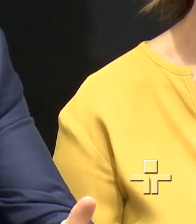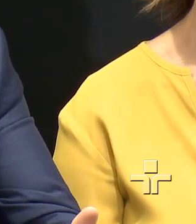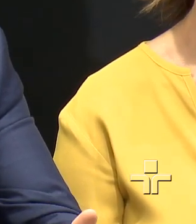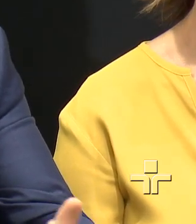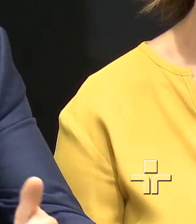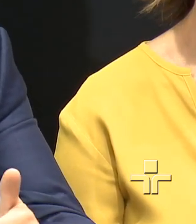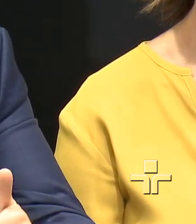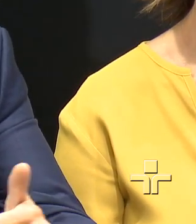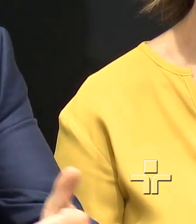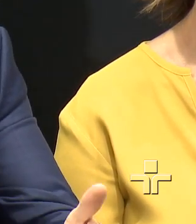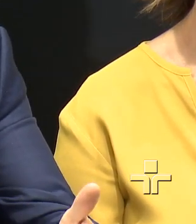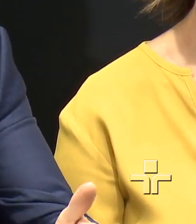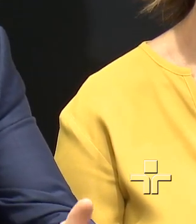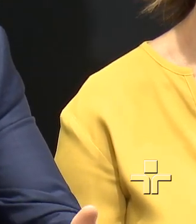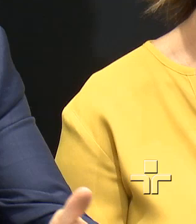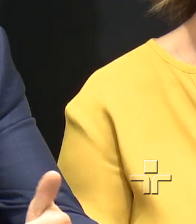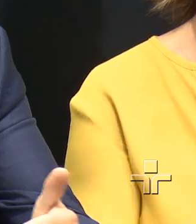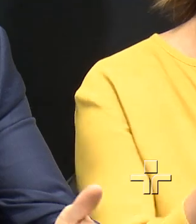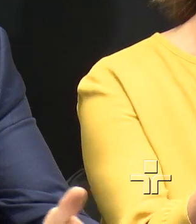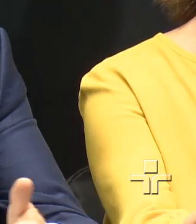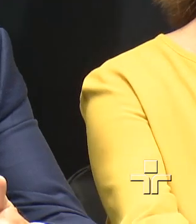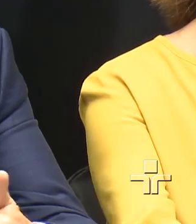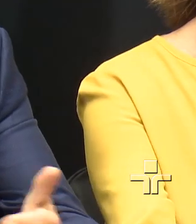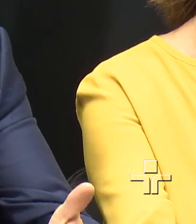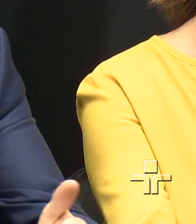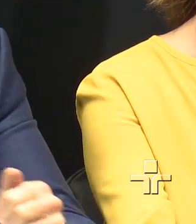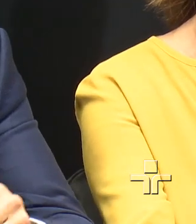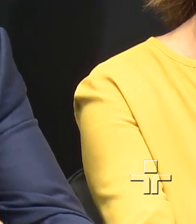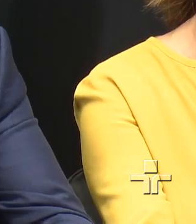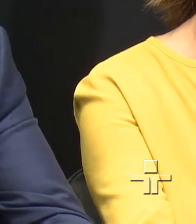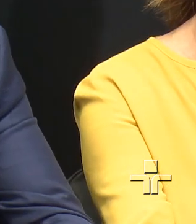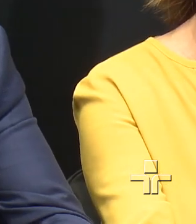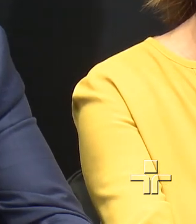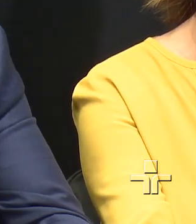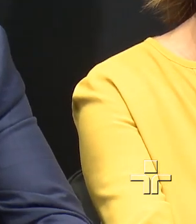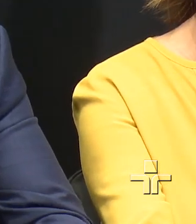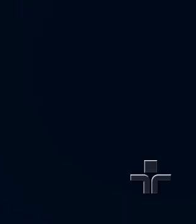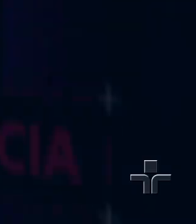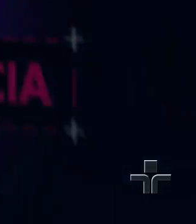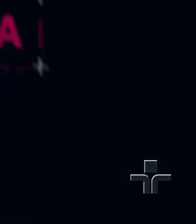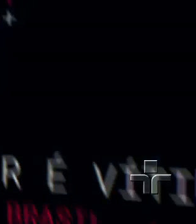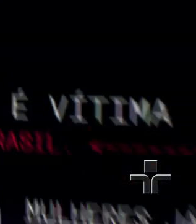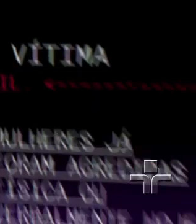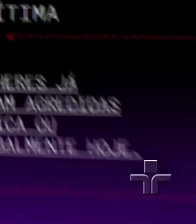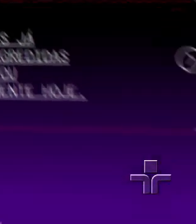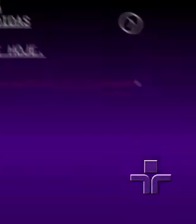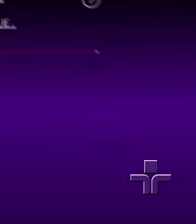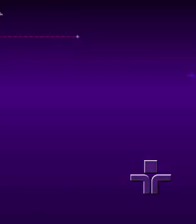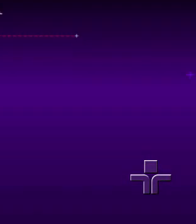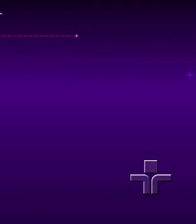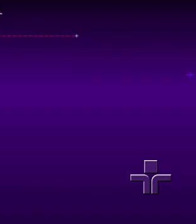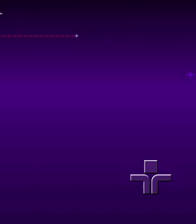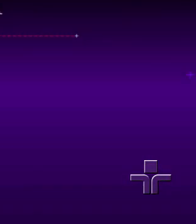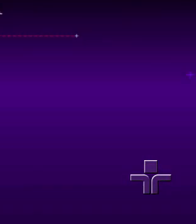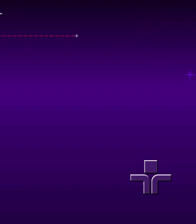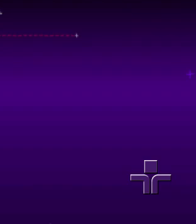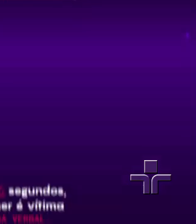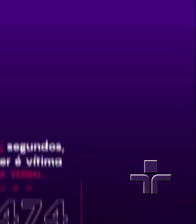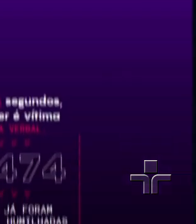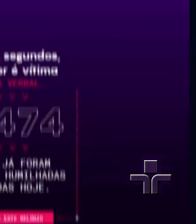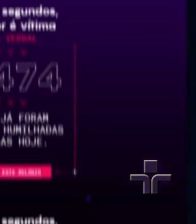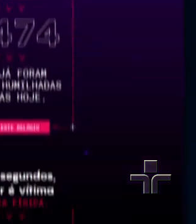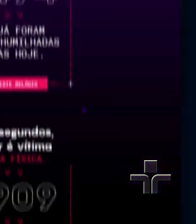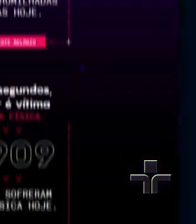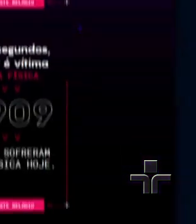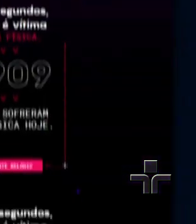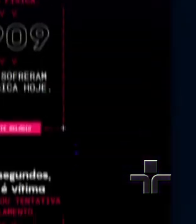trabalho, nas ruas, ou em clubes, ou em qualquer circunstância. No Brasil, a cada 2 segundos, uma mulher é